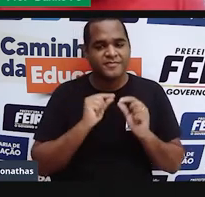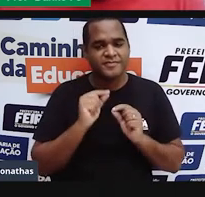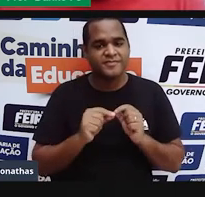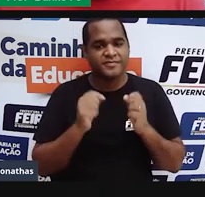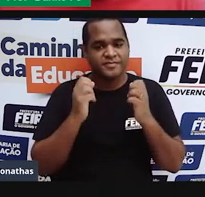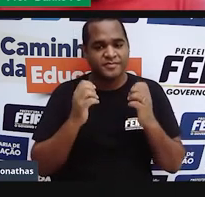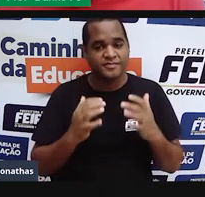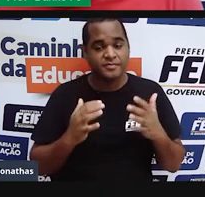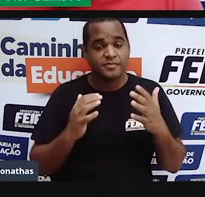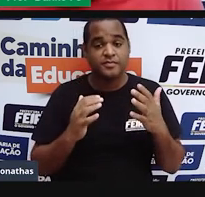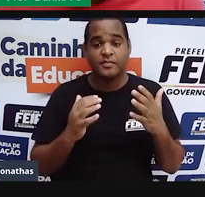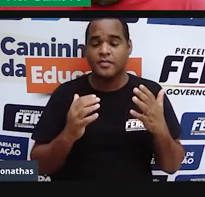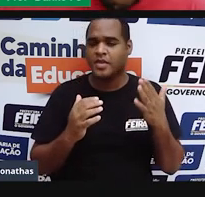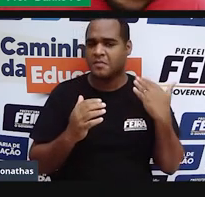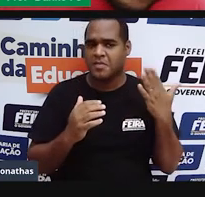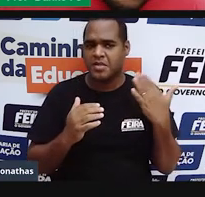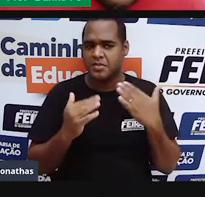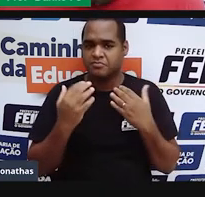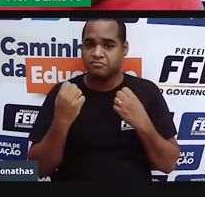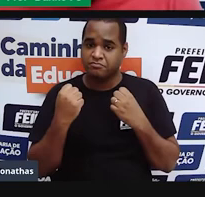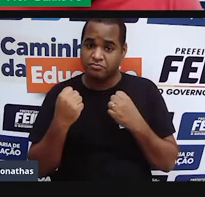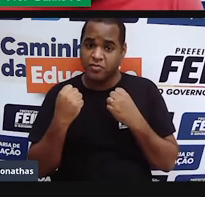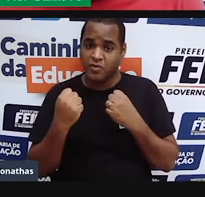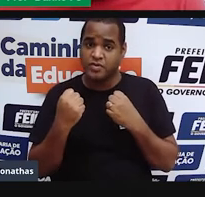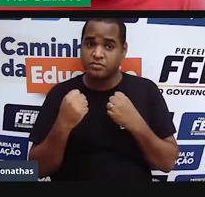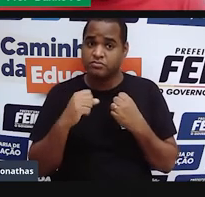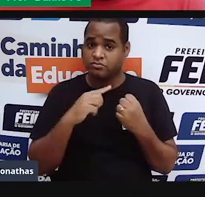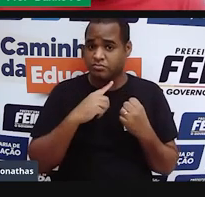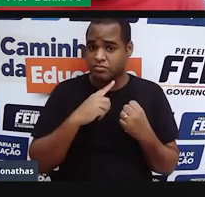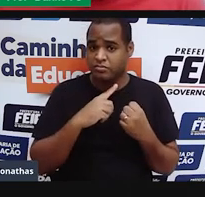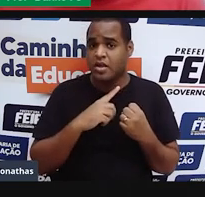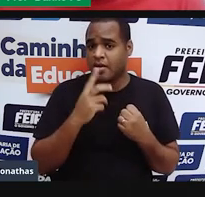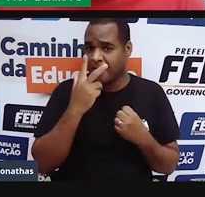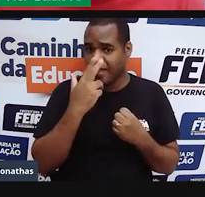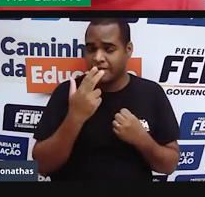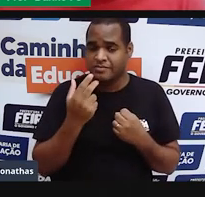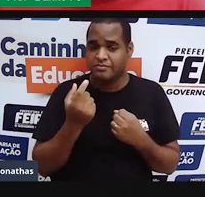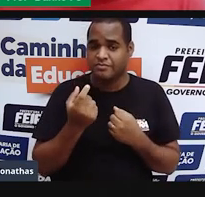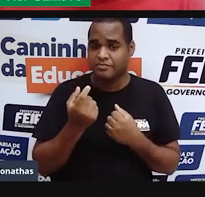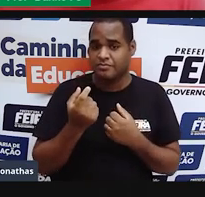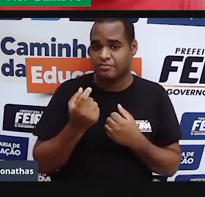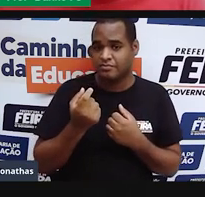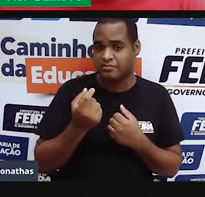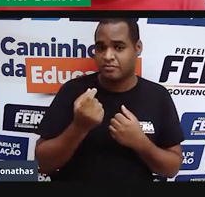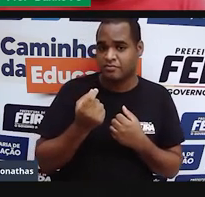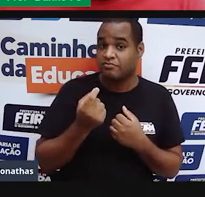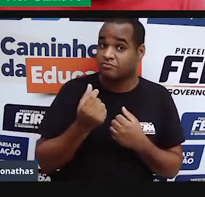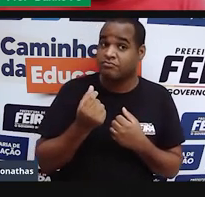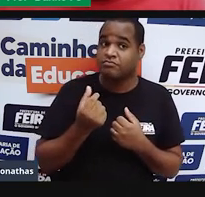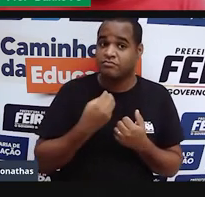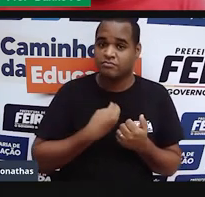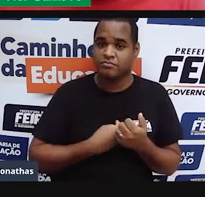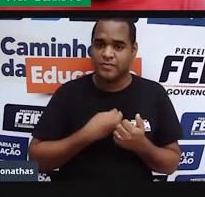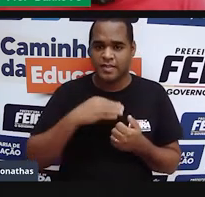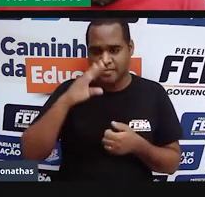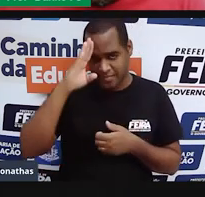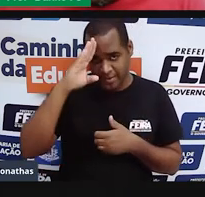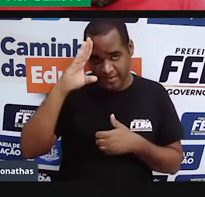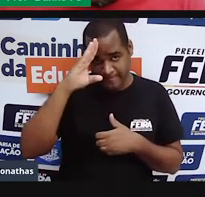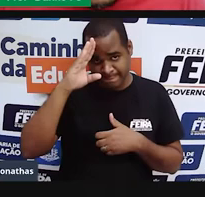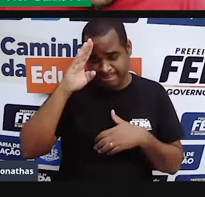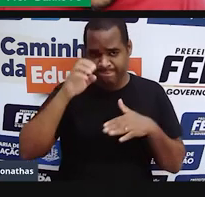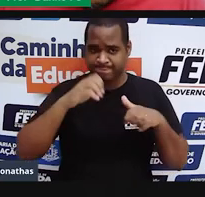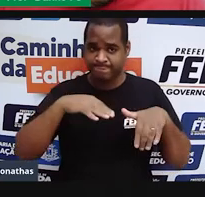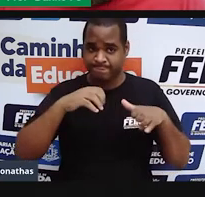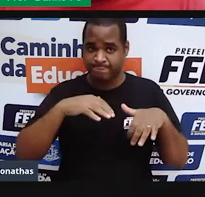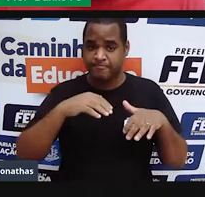Paraguai possuía alguma força econômica que permitia a ele uma aventura militar como essa.